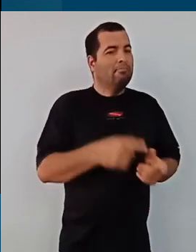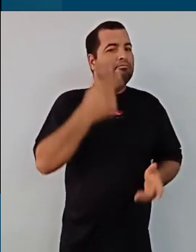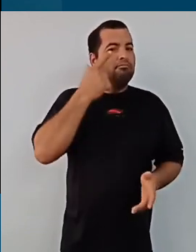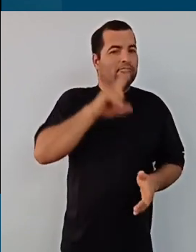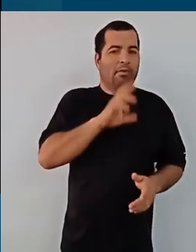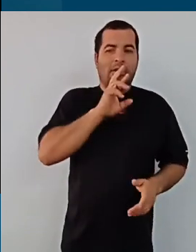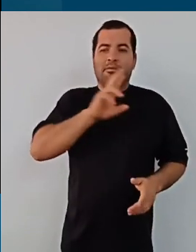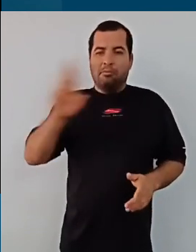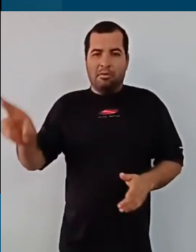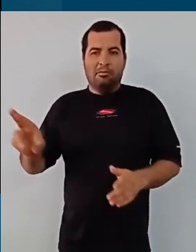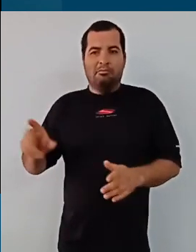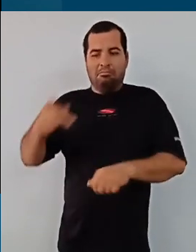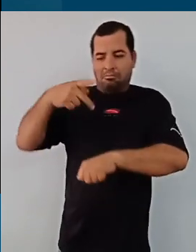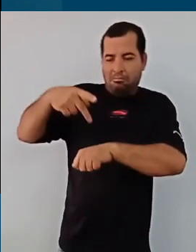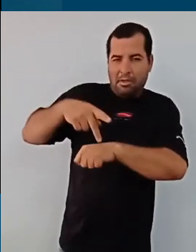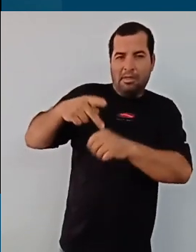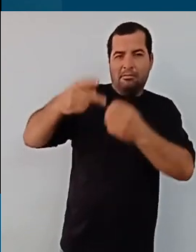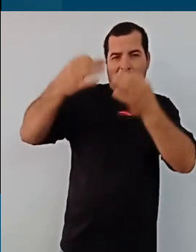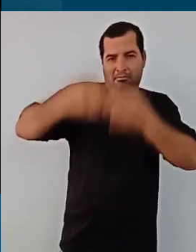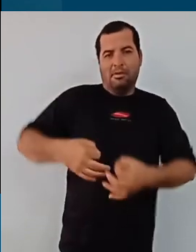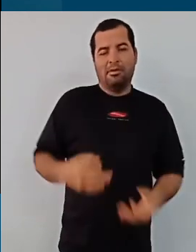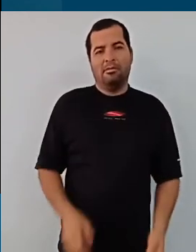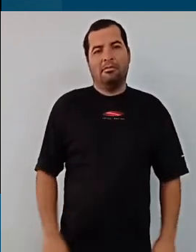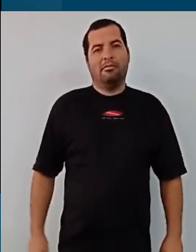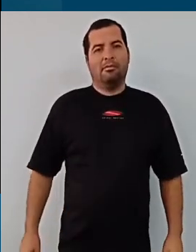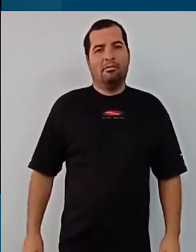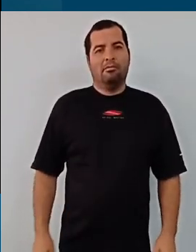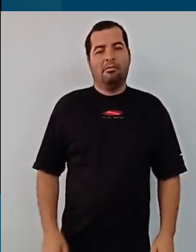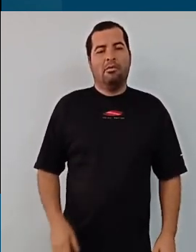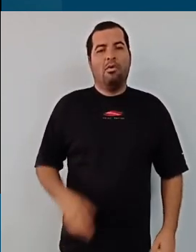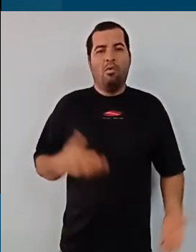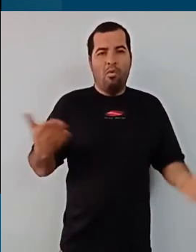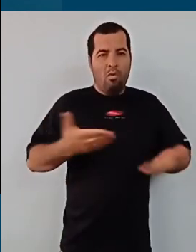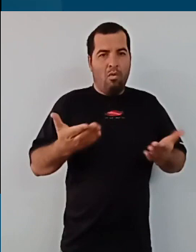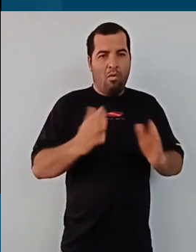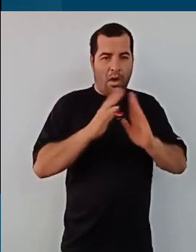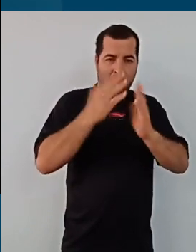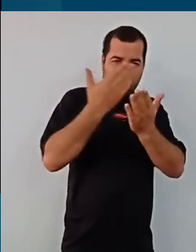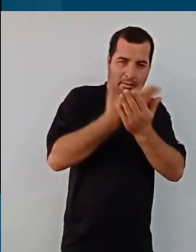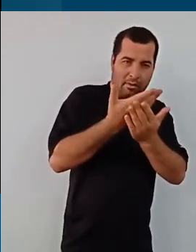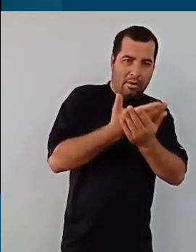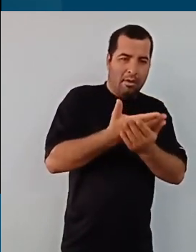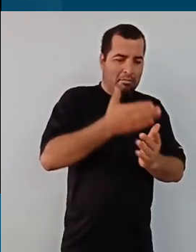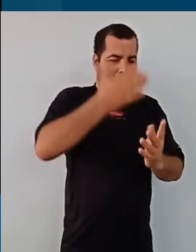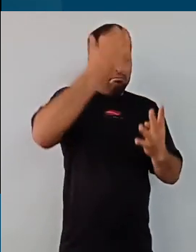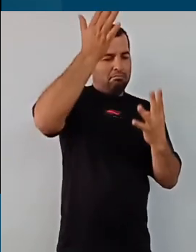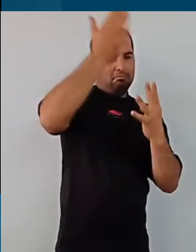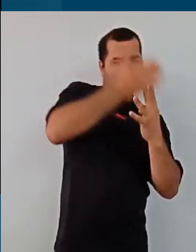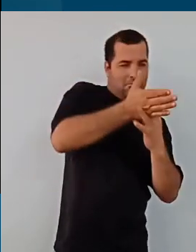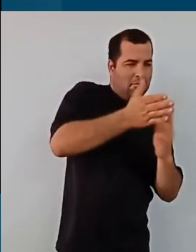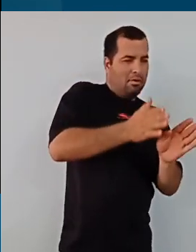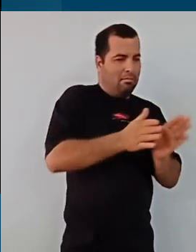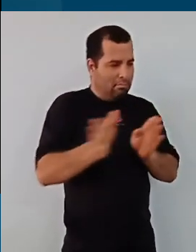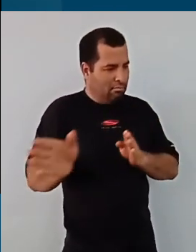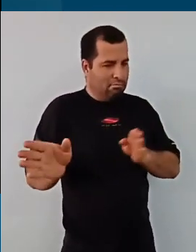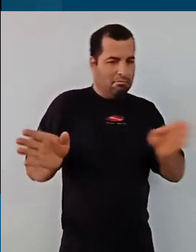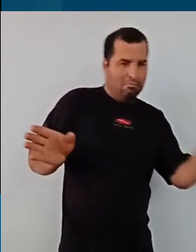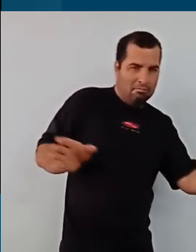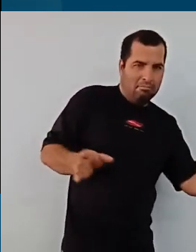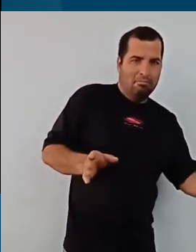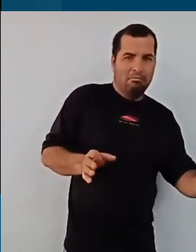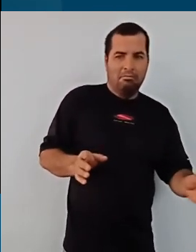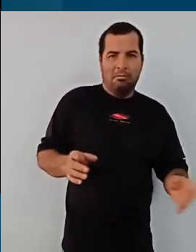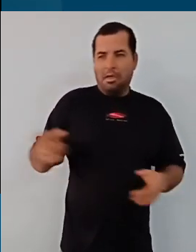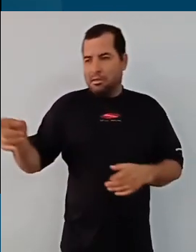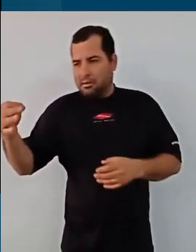à sociedade, ao país. Enquanto ela ficar dividida entre é isso ou aquilo, é assim ou é